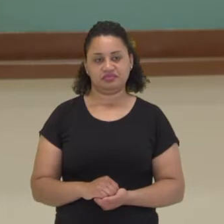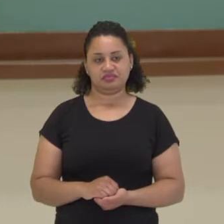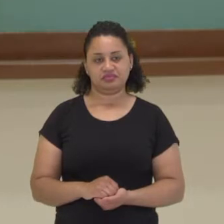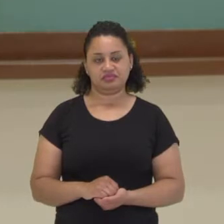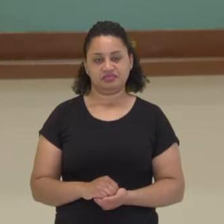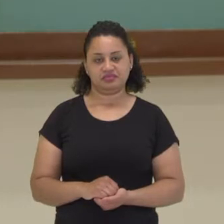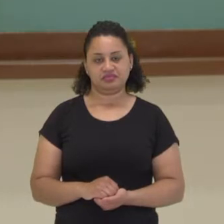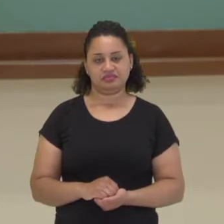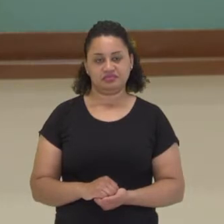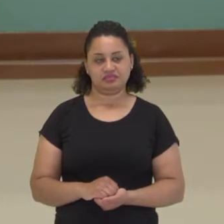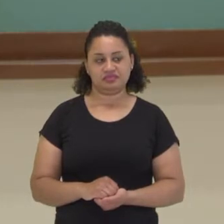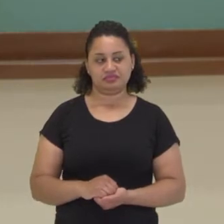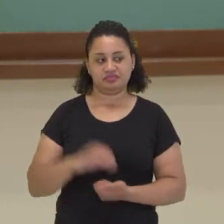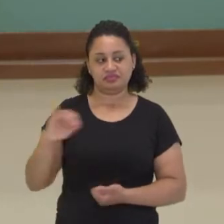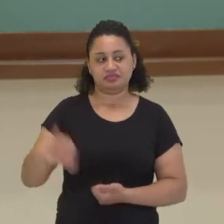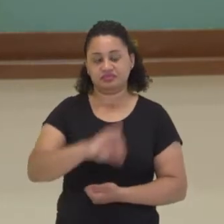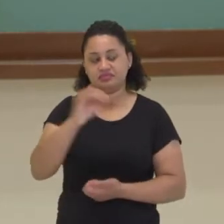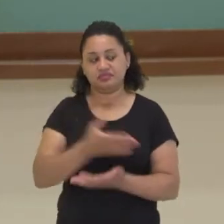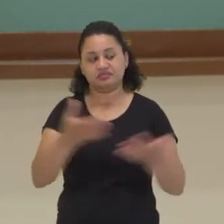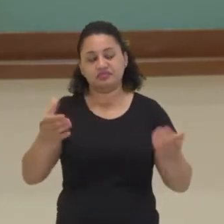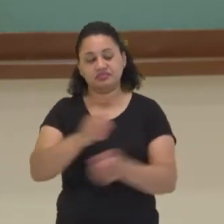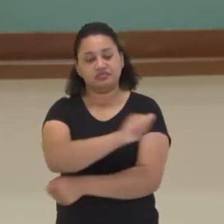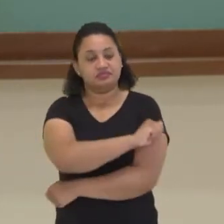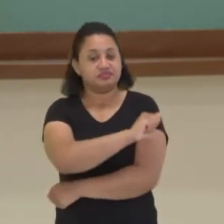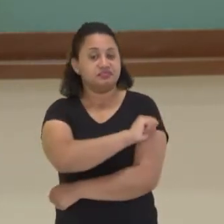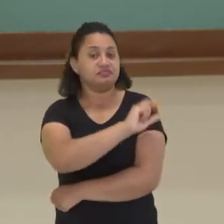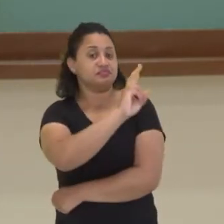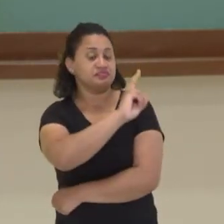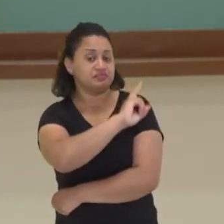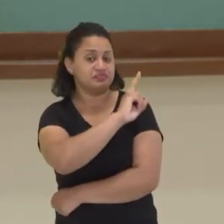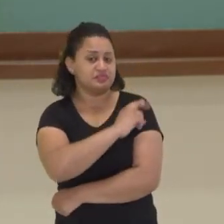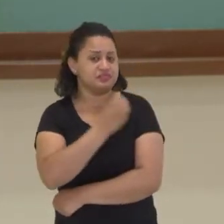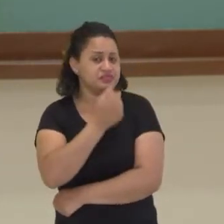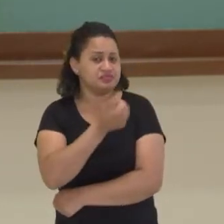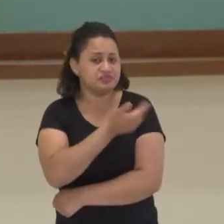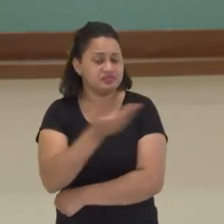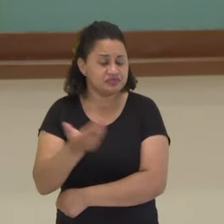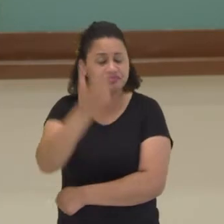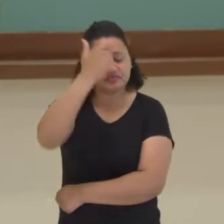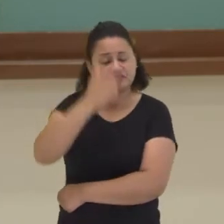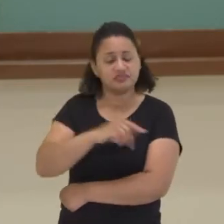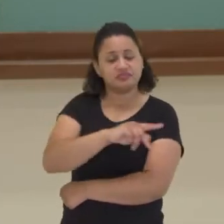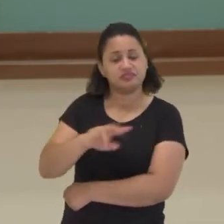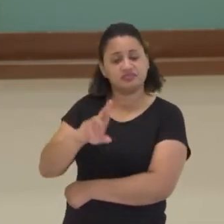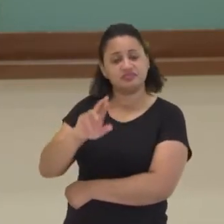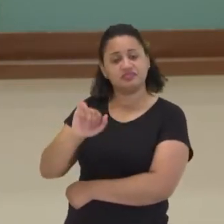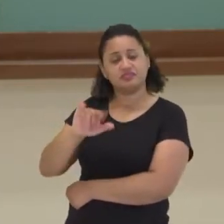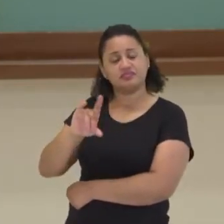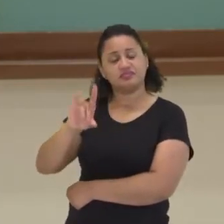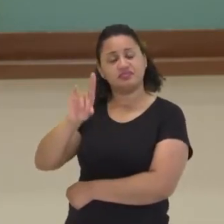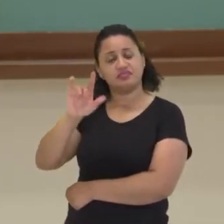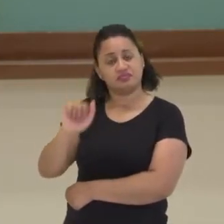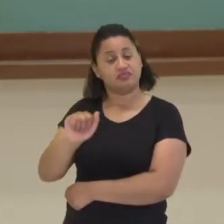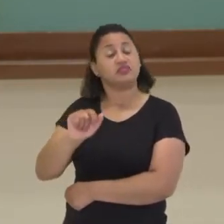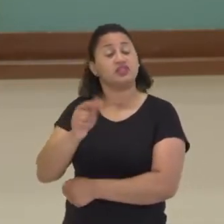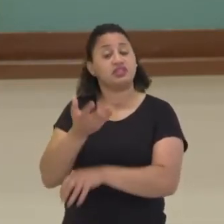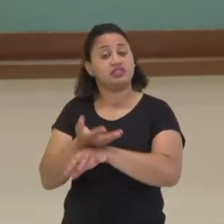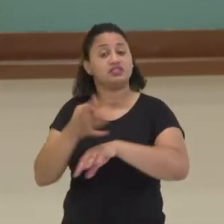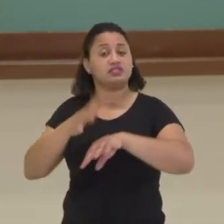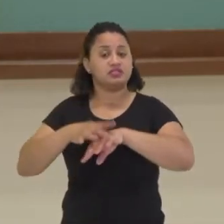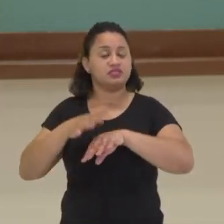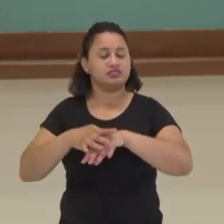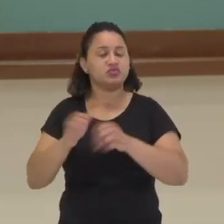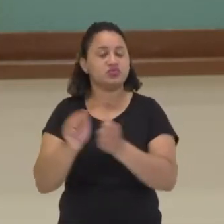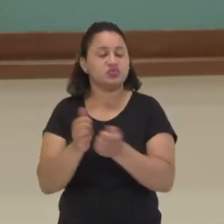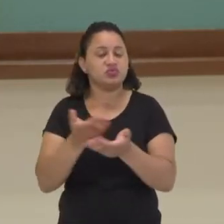Olá, estudantes da segunda série, tudo bem com vocês? Eu sou a professora Railda, de Matemática, e estarei aí com vocês na